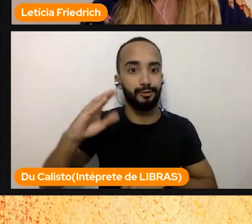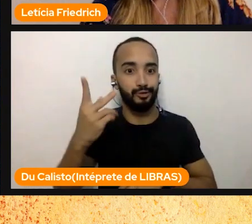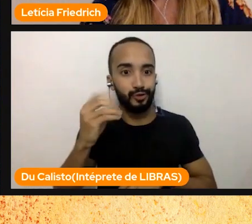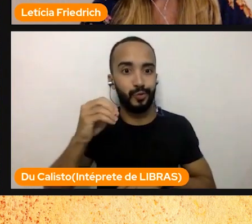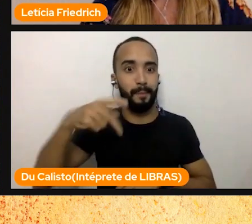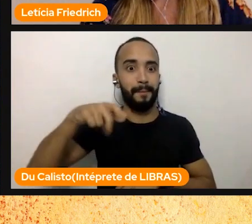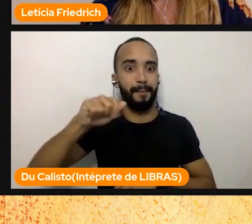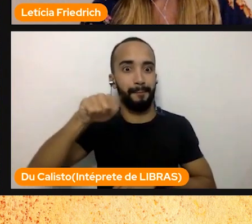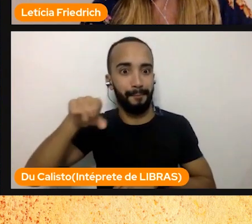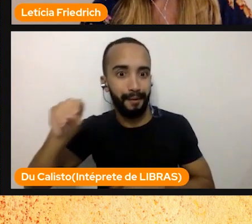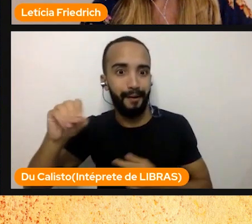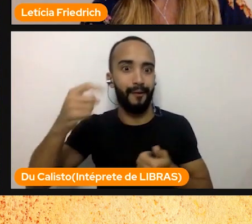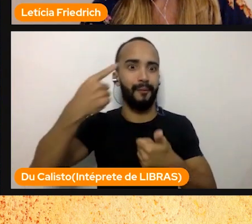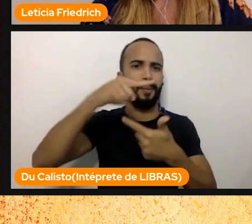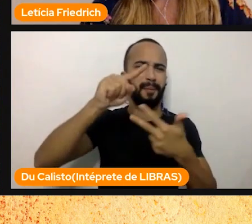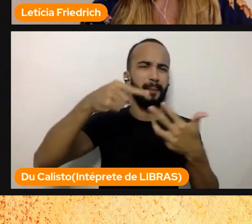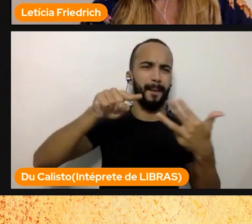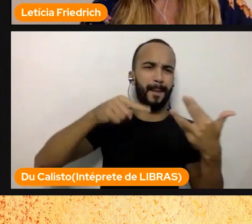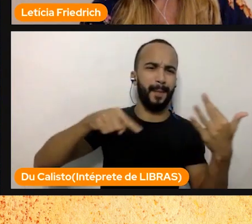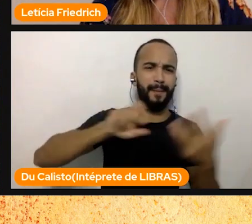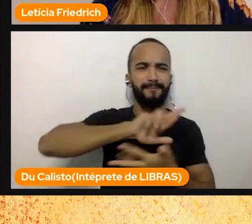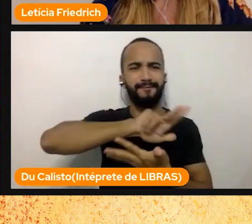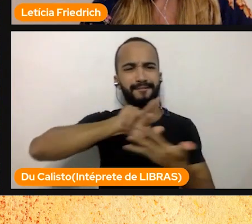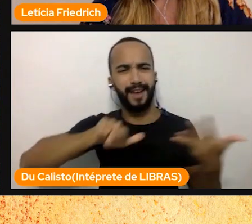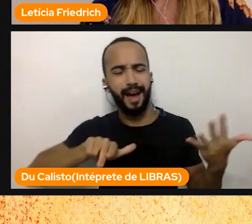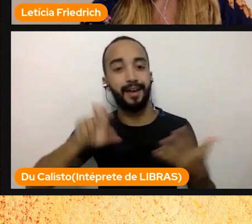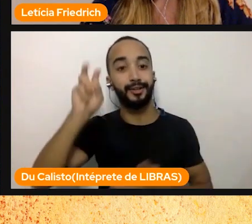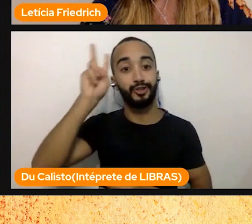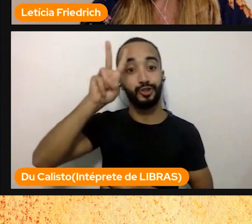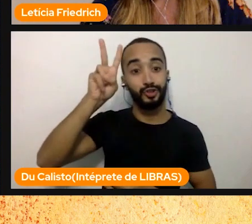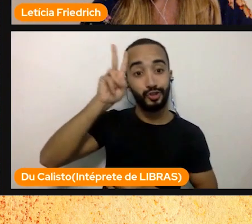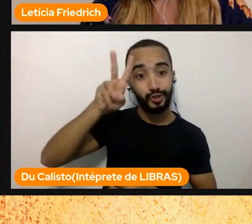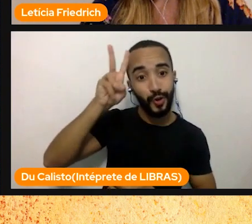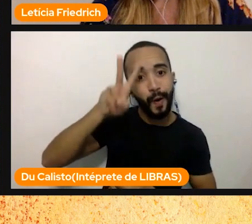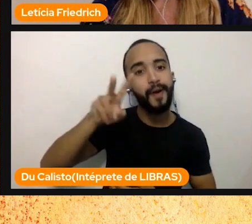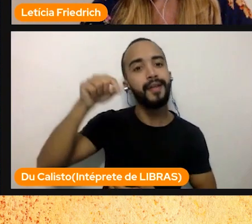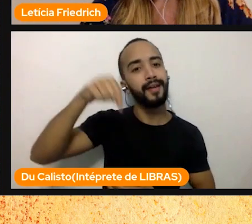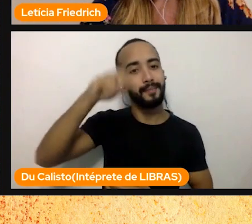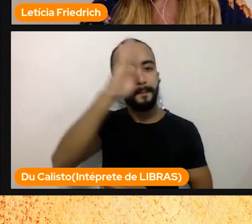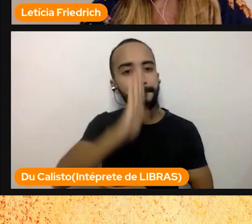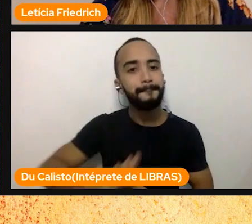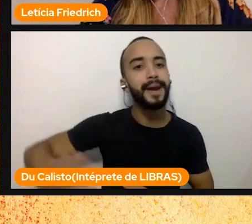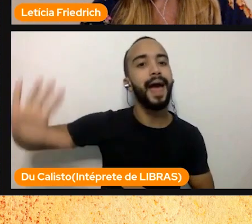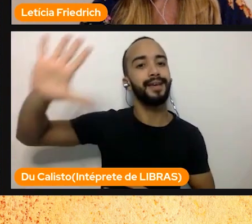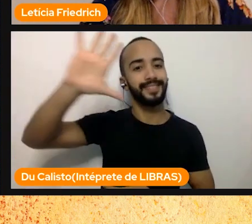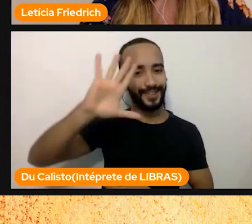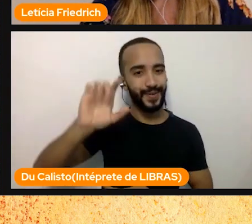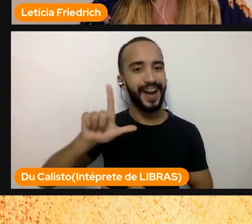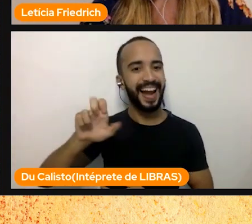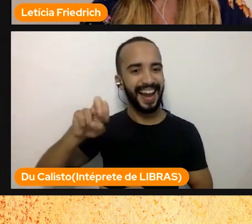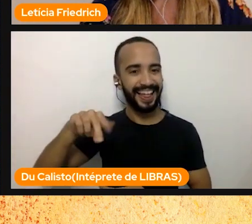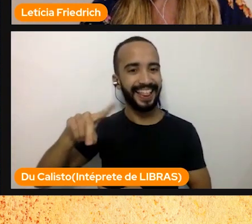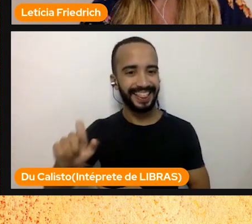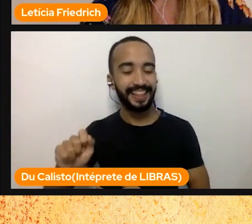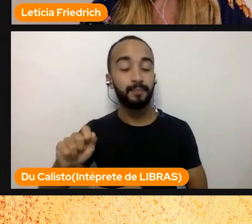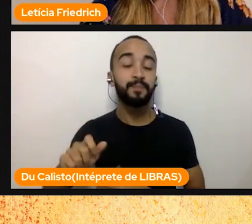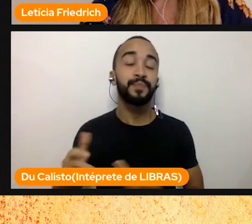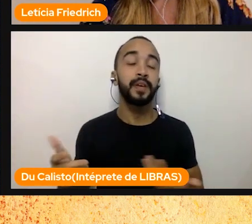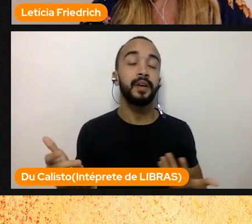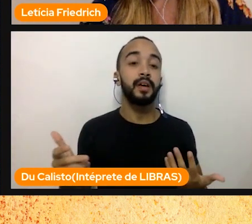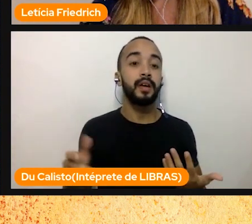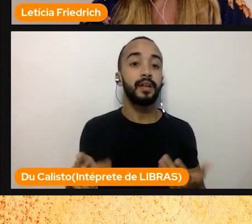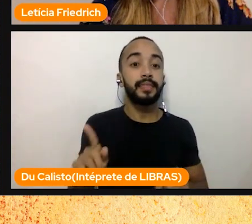divertida por essas lendas do folclore brasileiro. E o filme, e é bacana dizer que o filme ele vai assim, vir junto